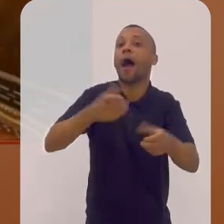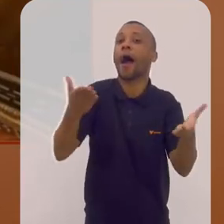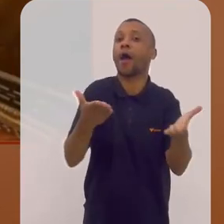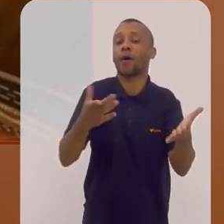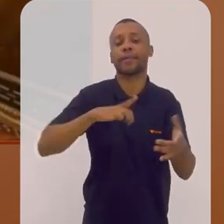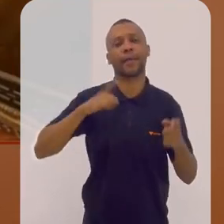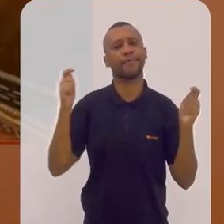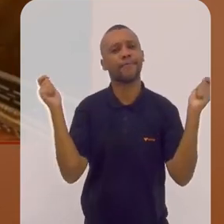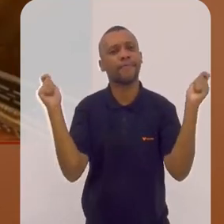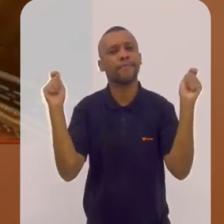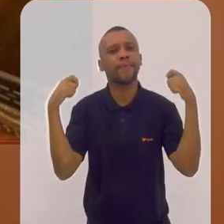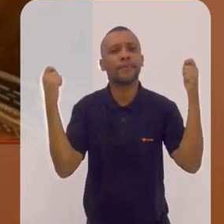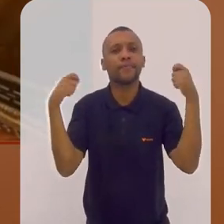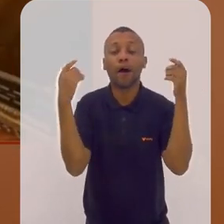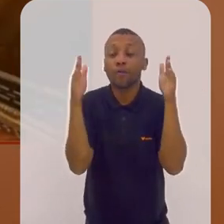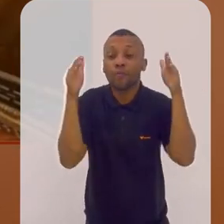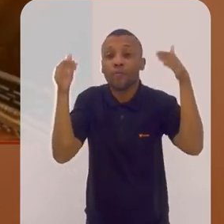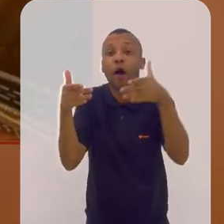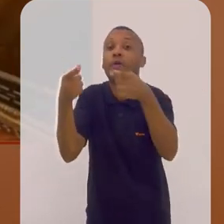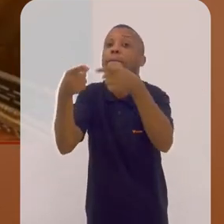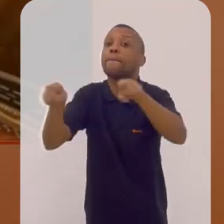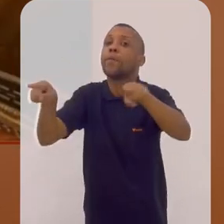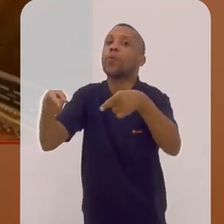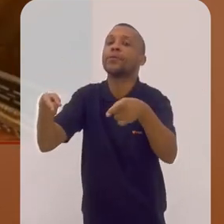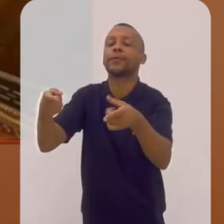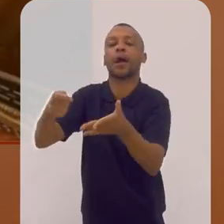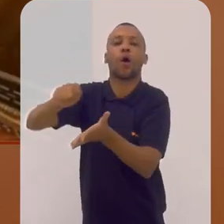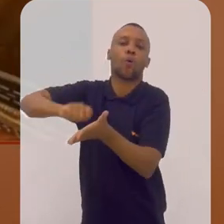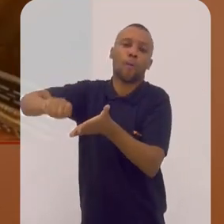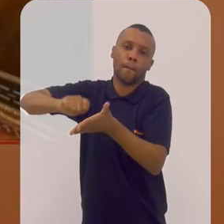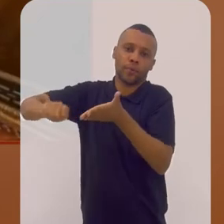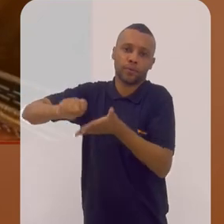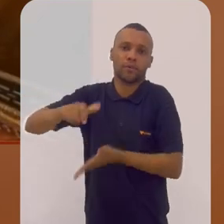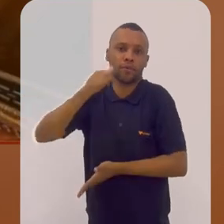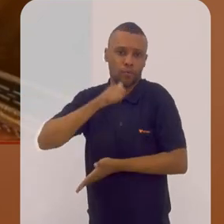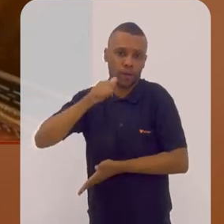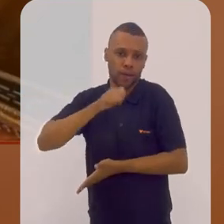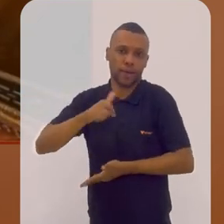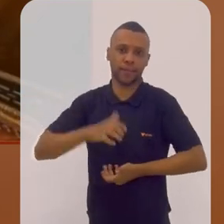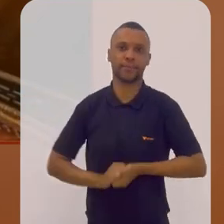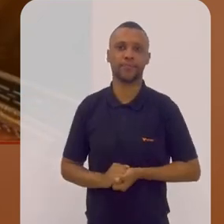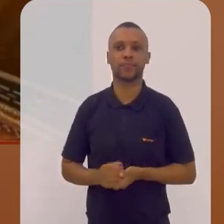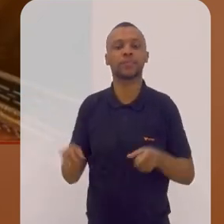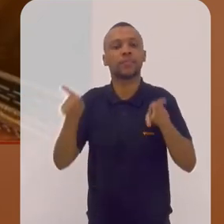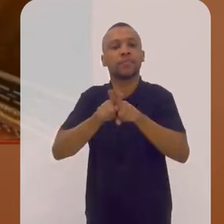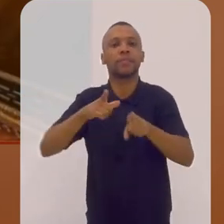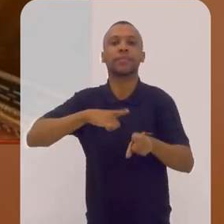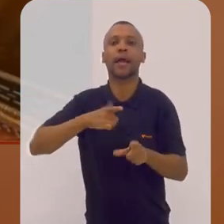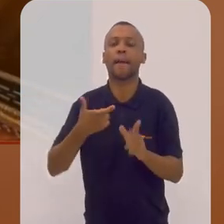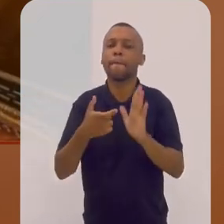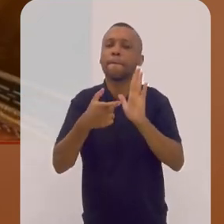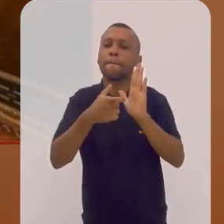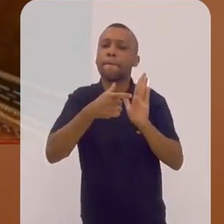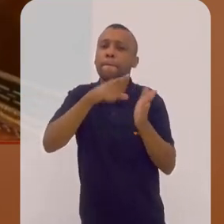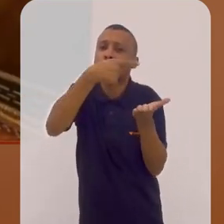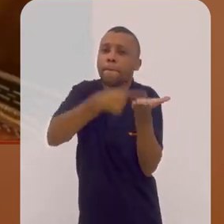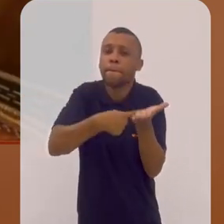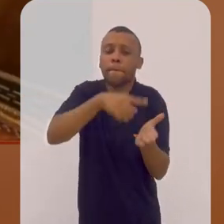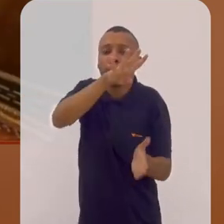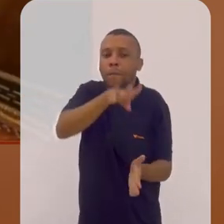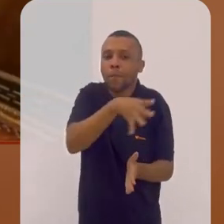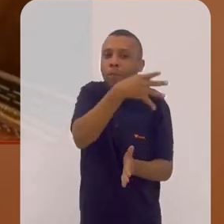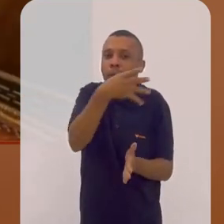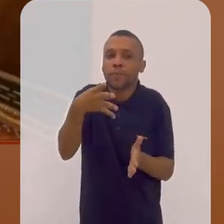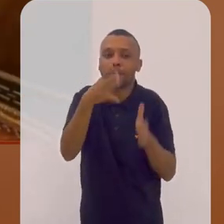agora. Existem festivais voltados para a música de compositoras mulheres, existem também programações que